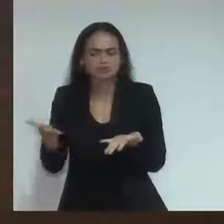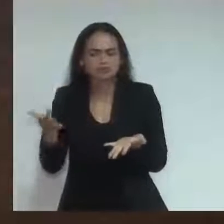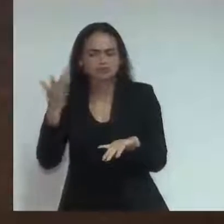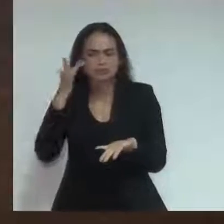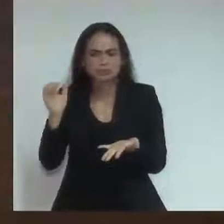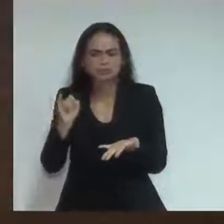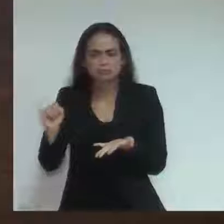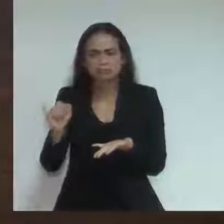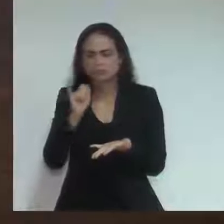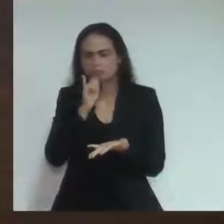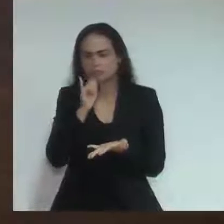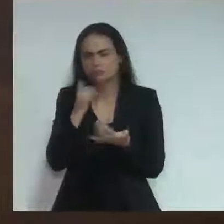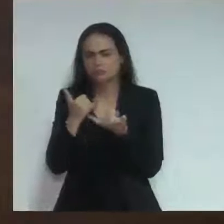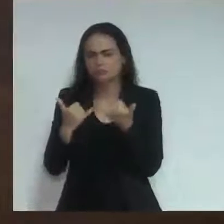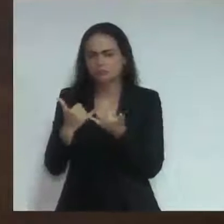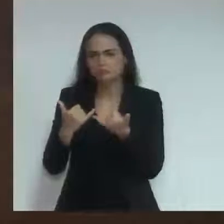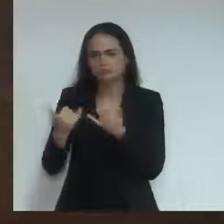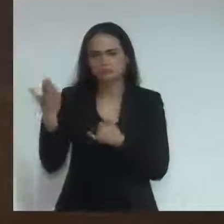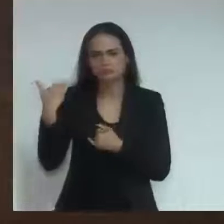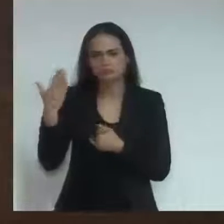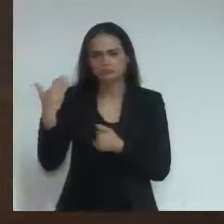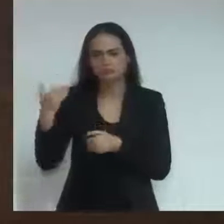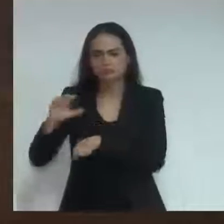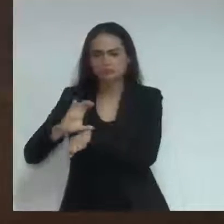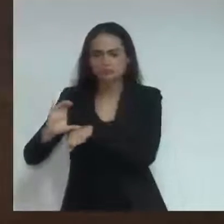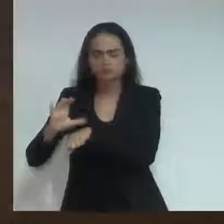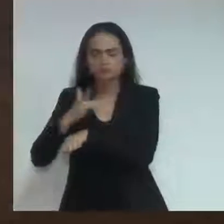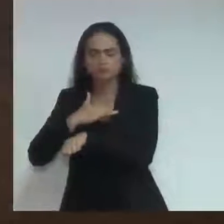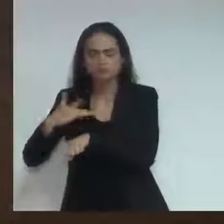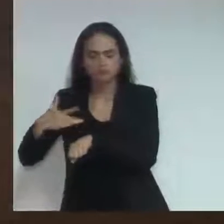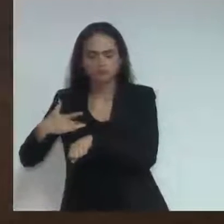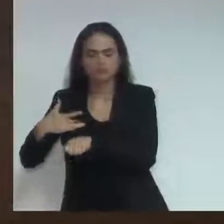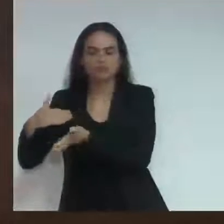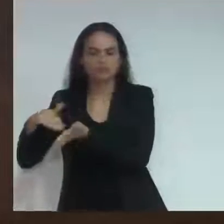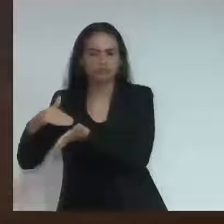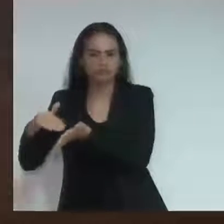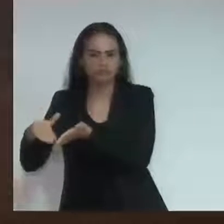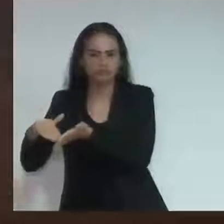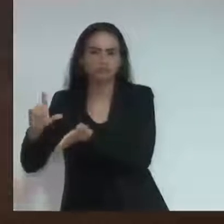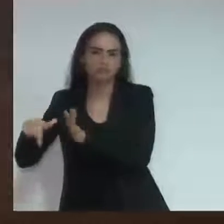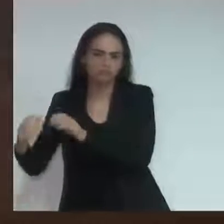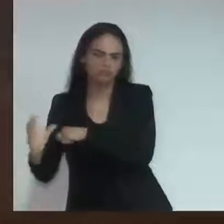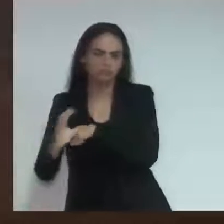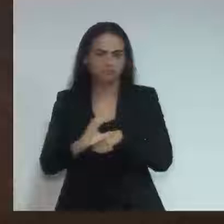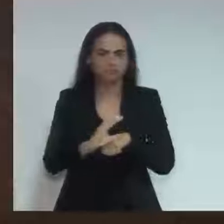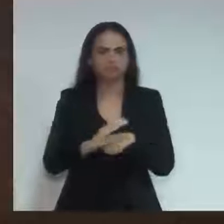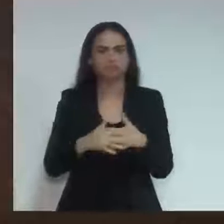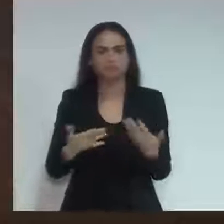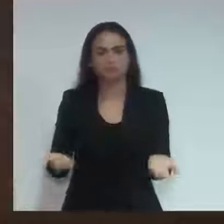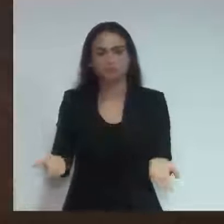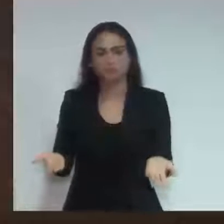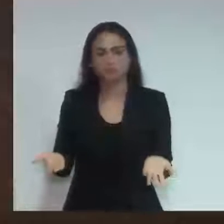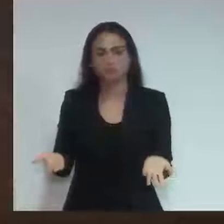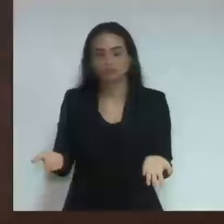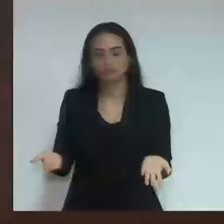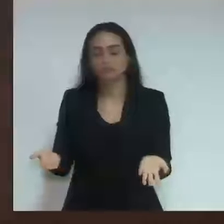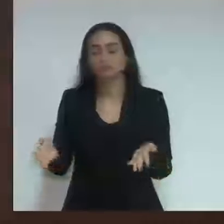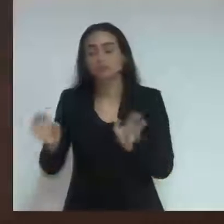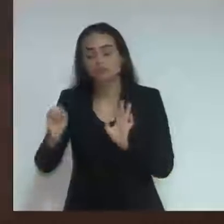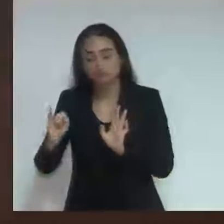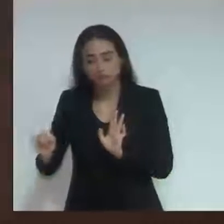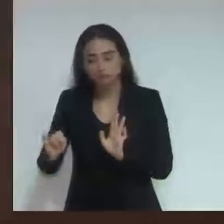e se continua vindo. E se na verdade está vindo, então alerta a Secretaria de Educação. Ela precisa repassar